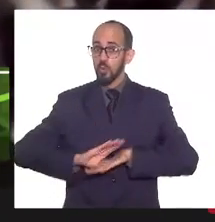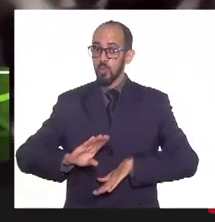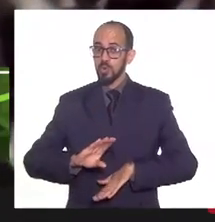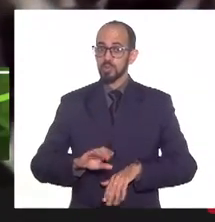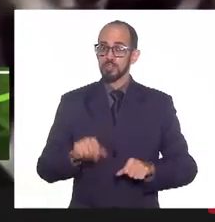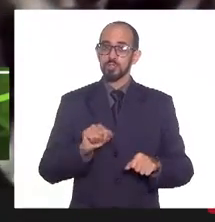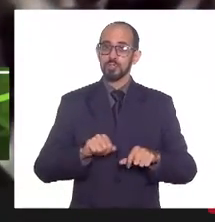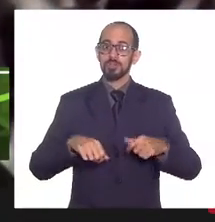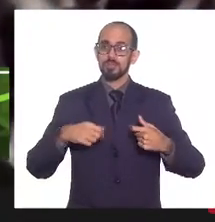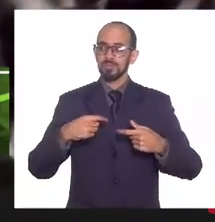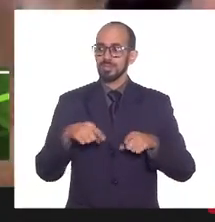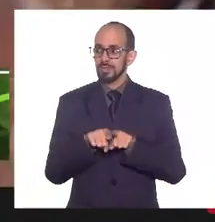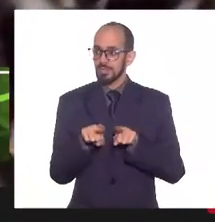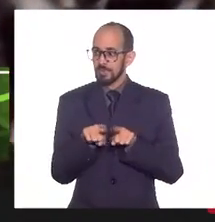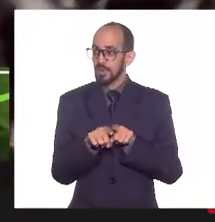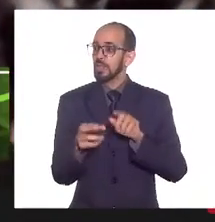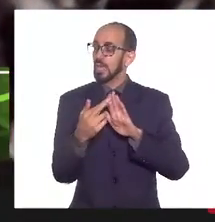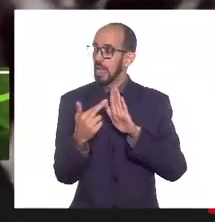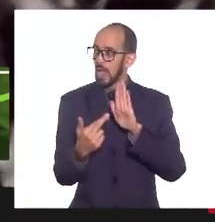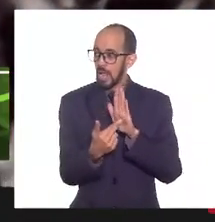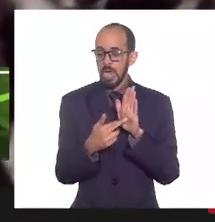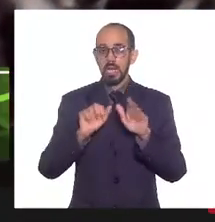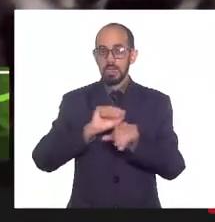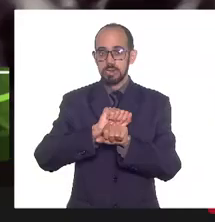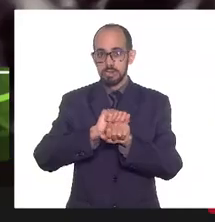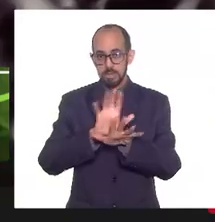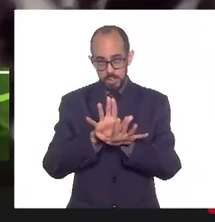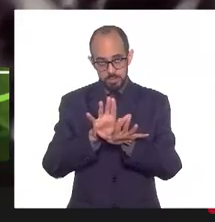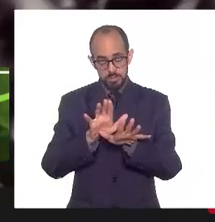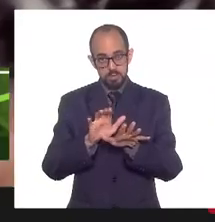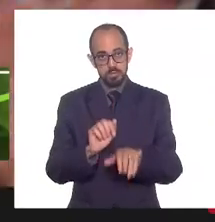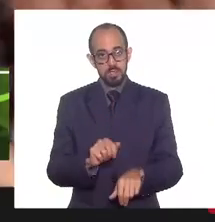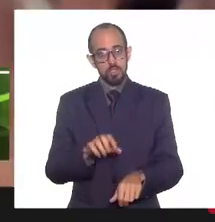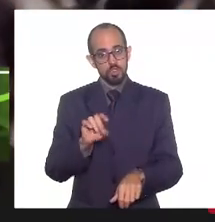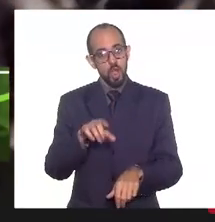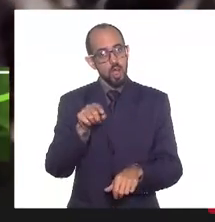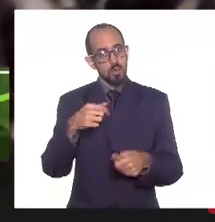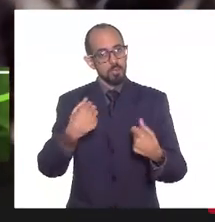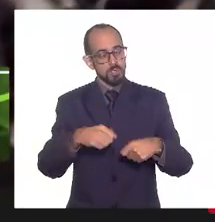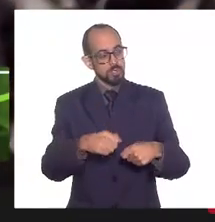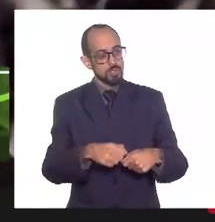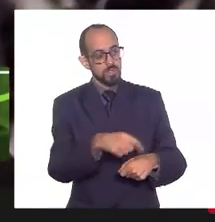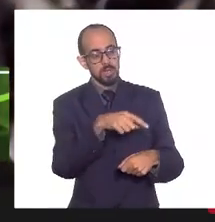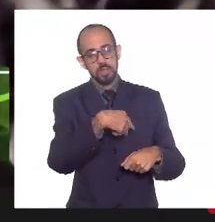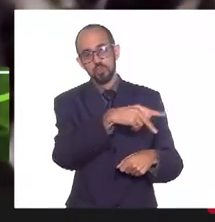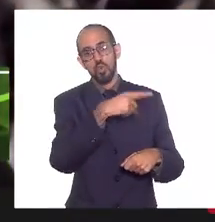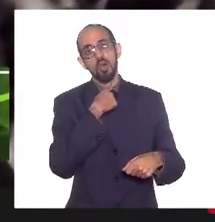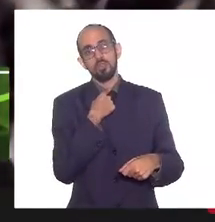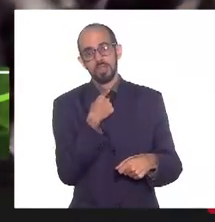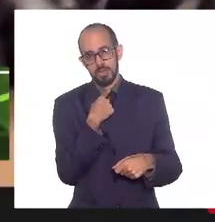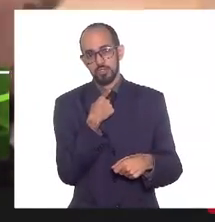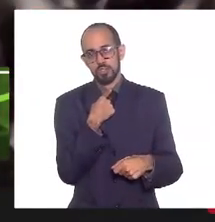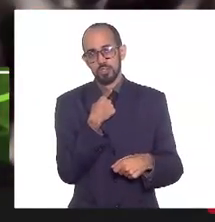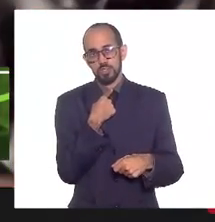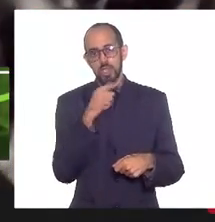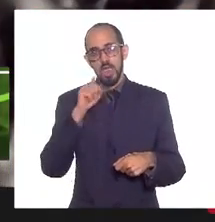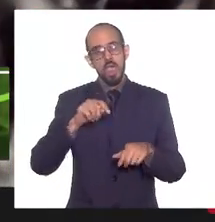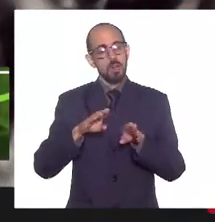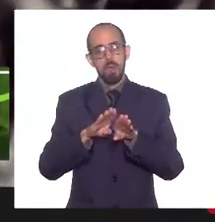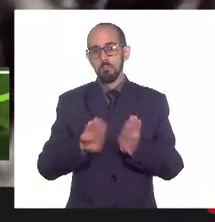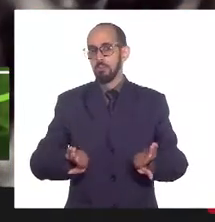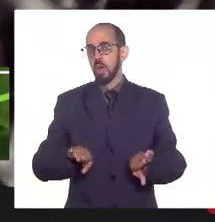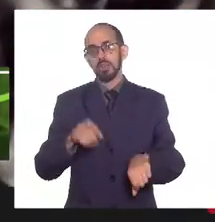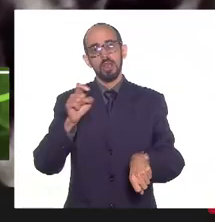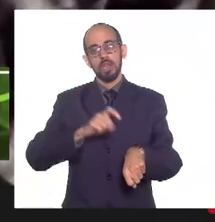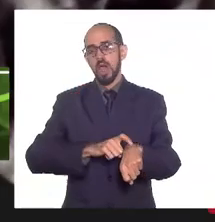claro tem suas regras na e depende da gente então eu acho que essa porta ela está aberta é uma porta imediata